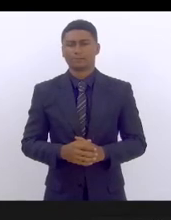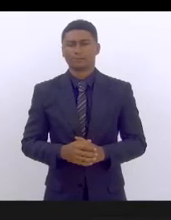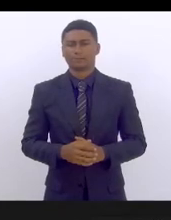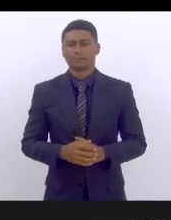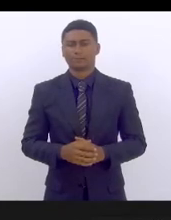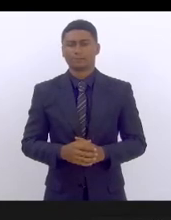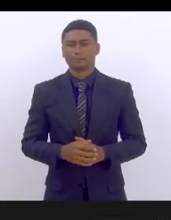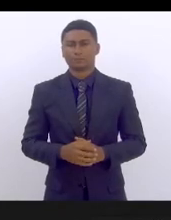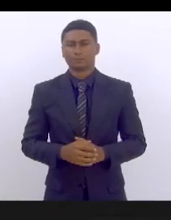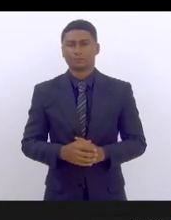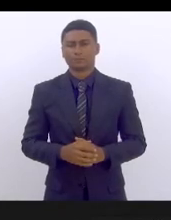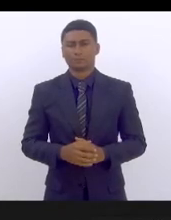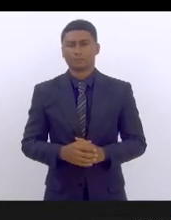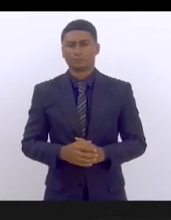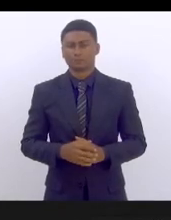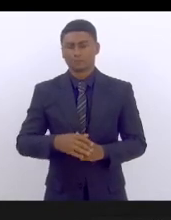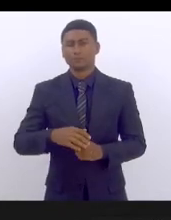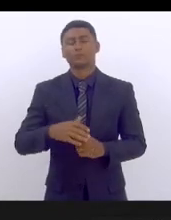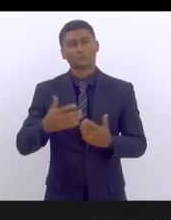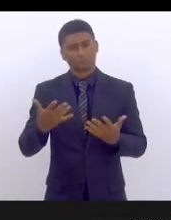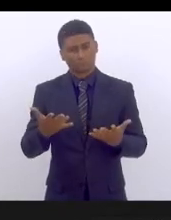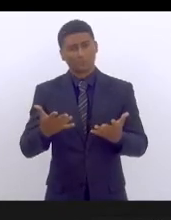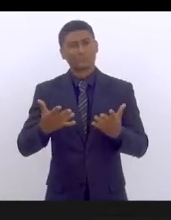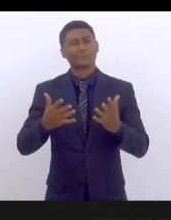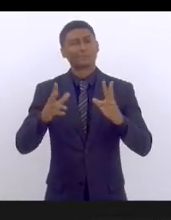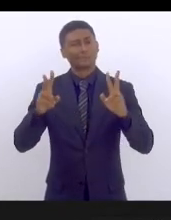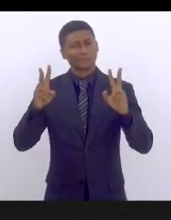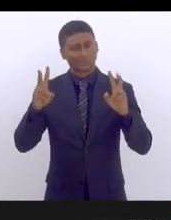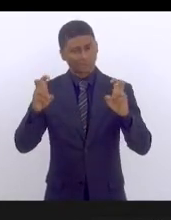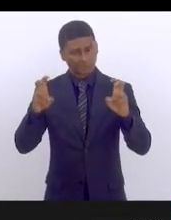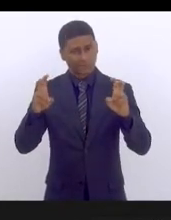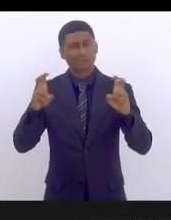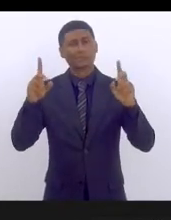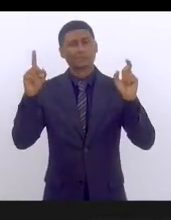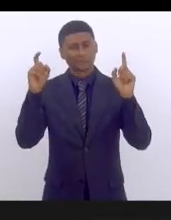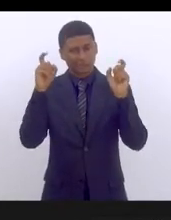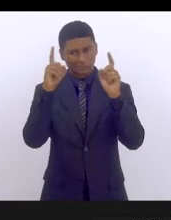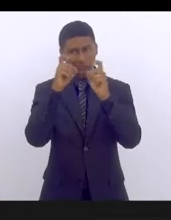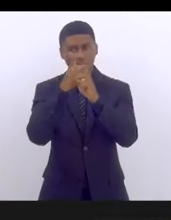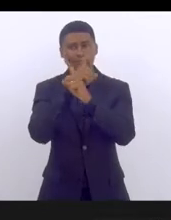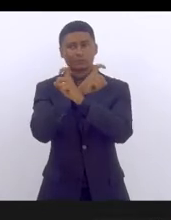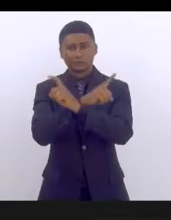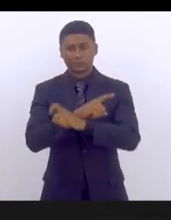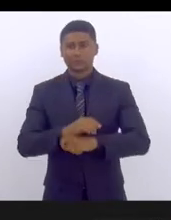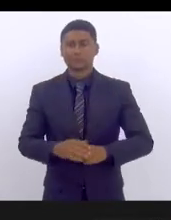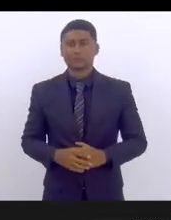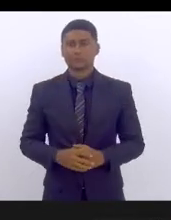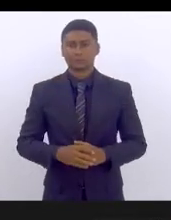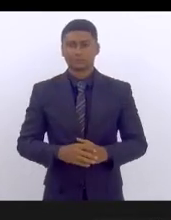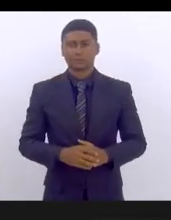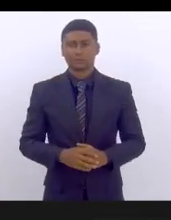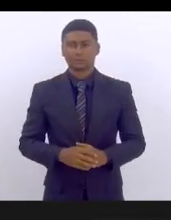é muito complexo, muito complexo mesmo.